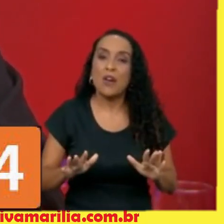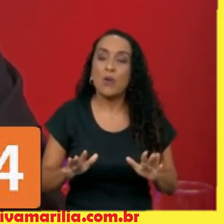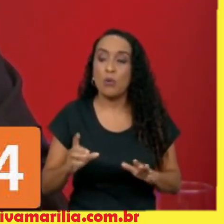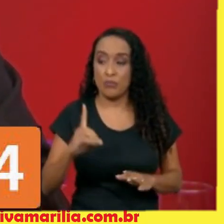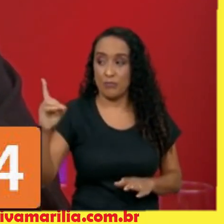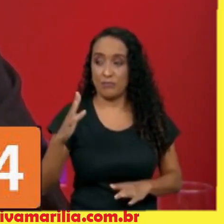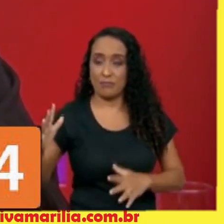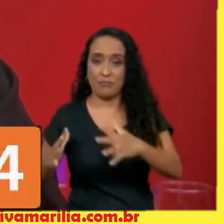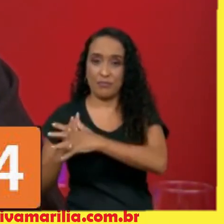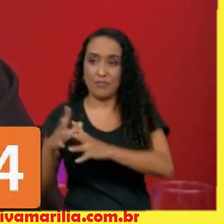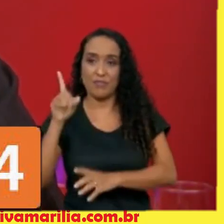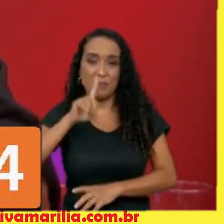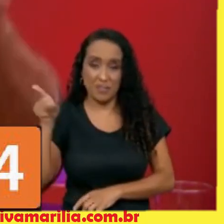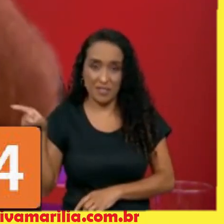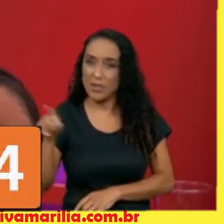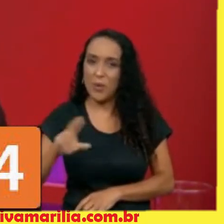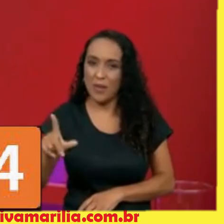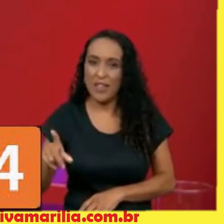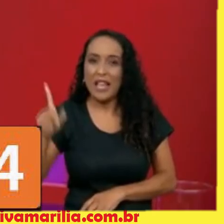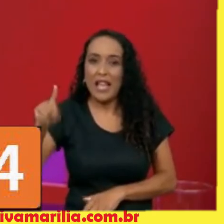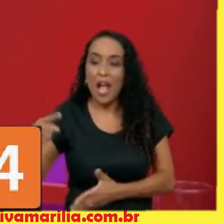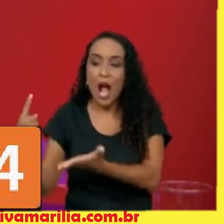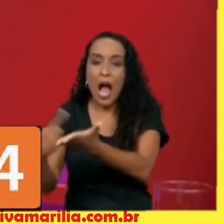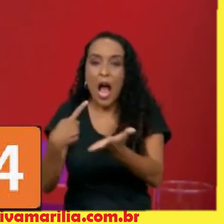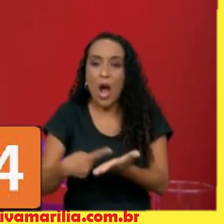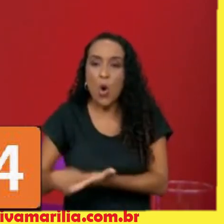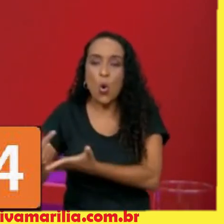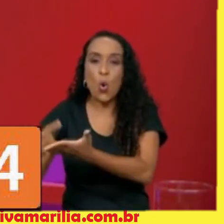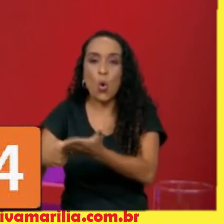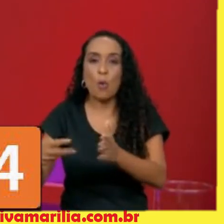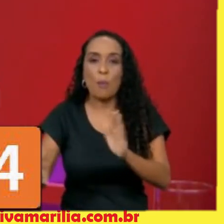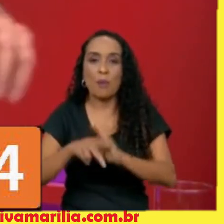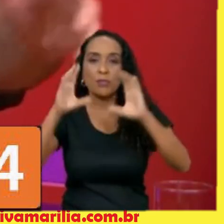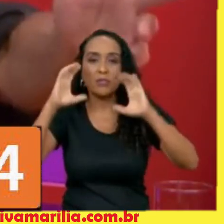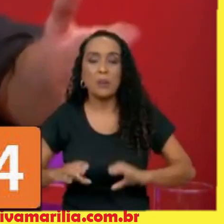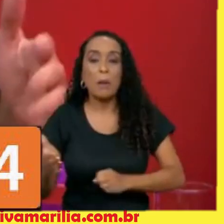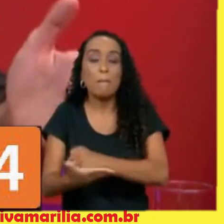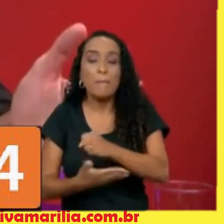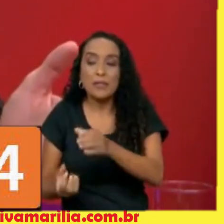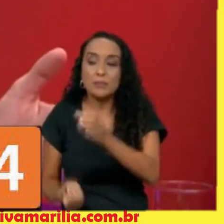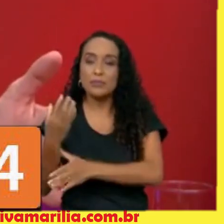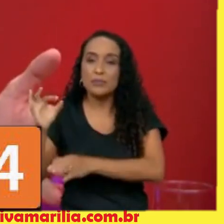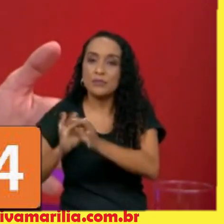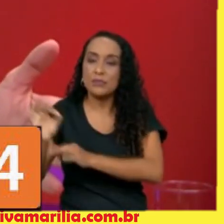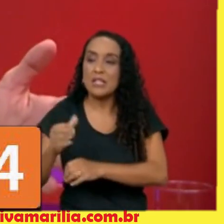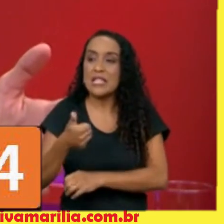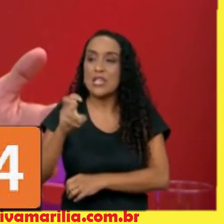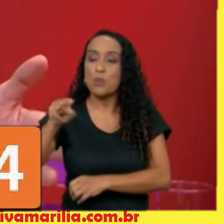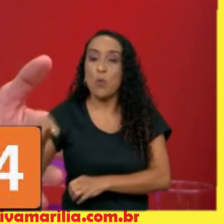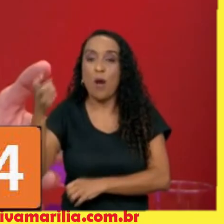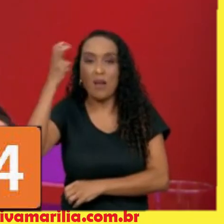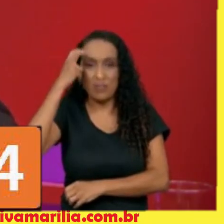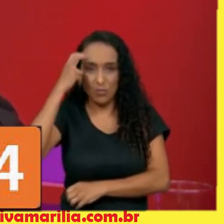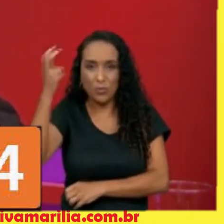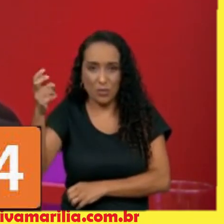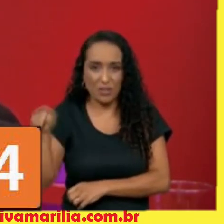extrema-direita americana, não é. São os acordos civilizatórios básicos que foram construídos nos últimos 5.000 anos de cultura.